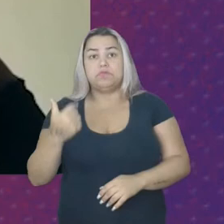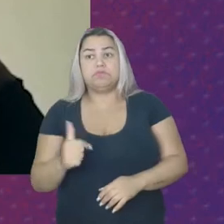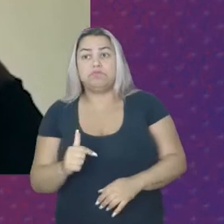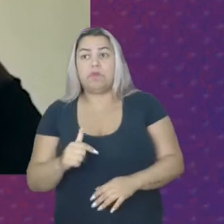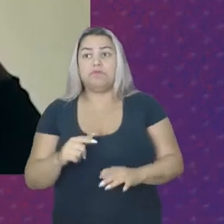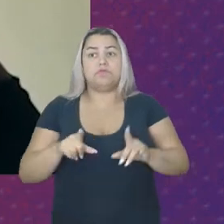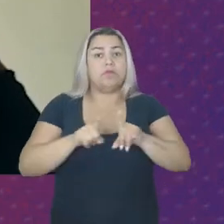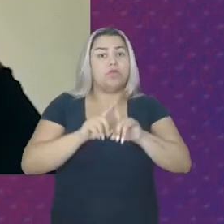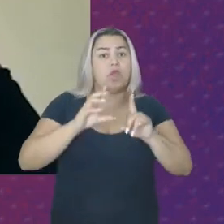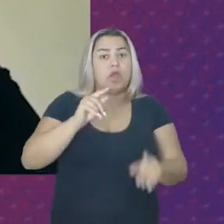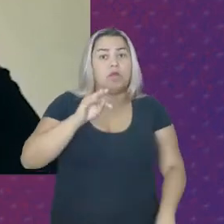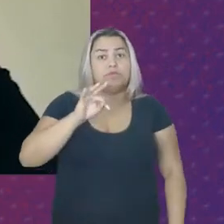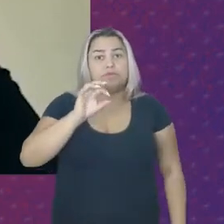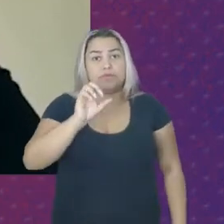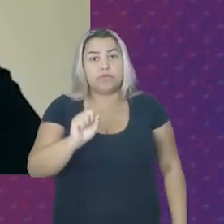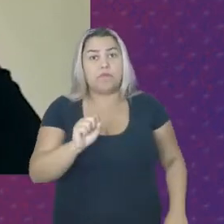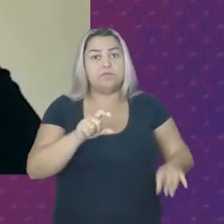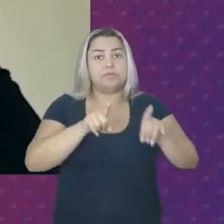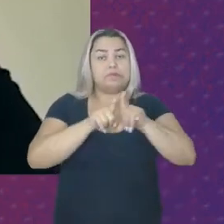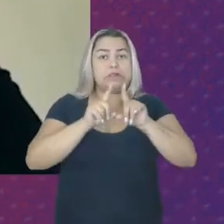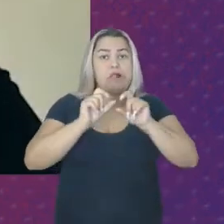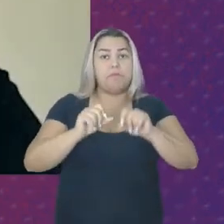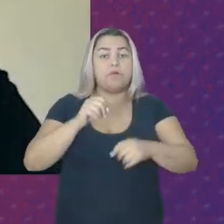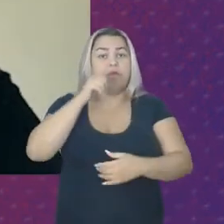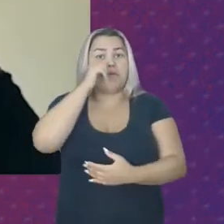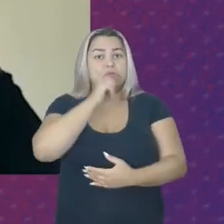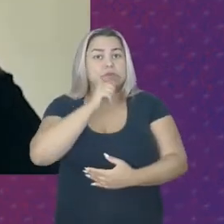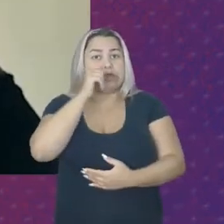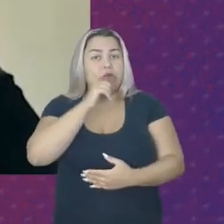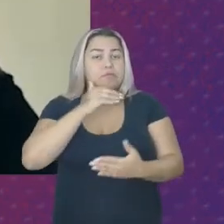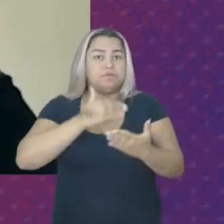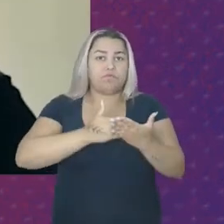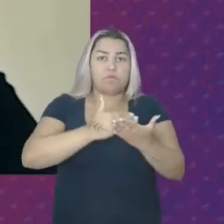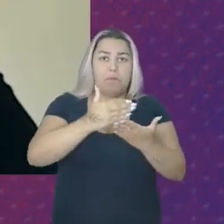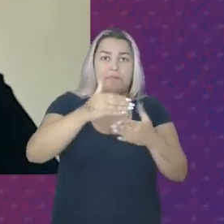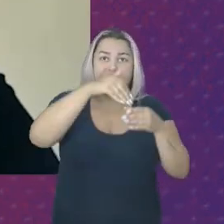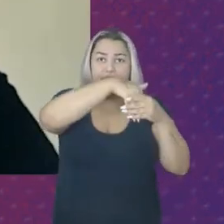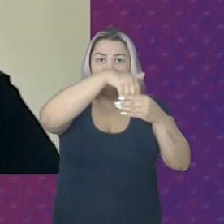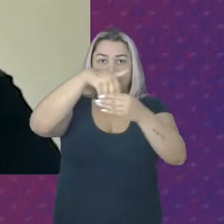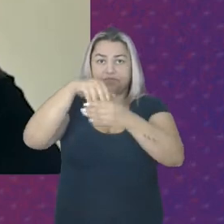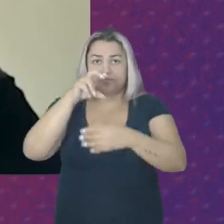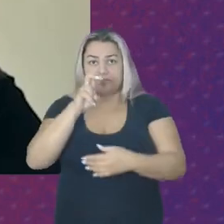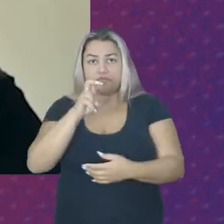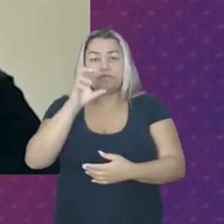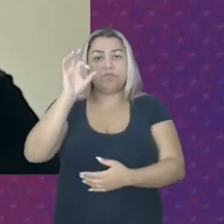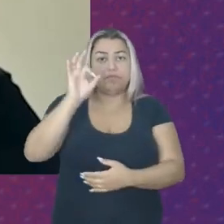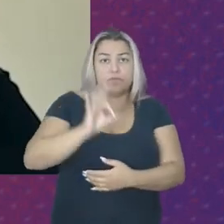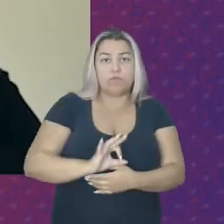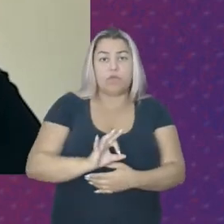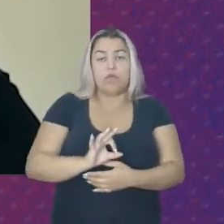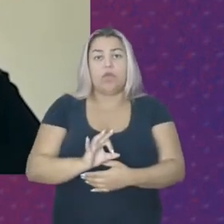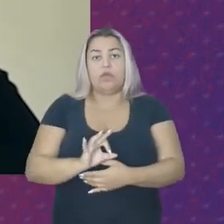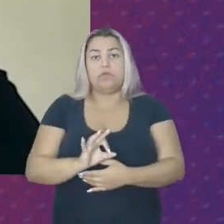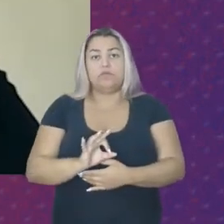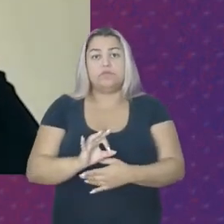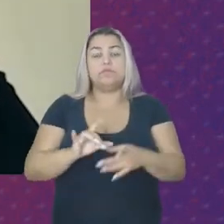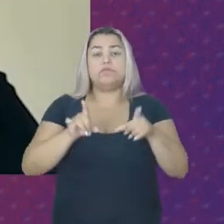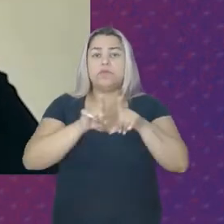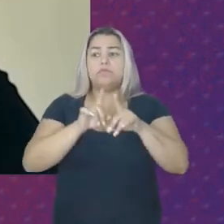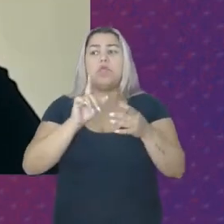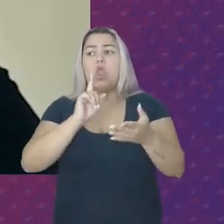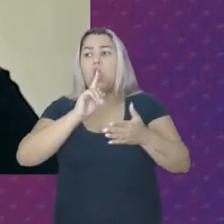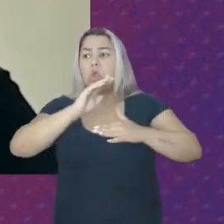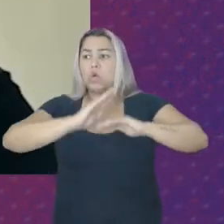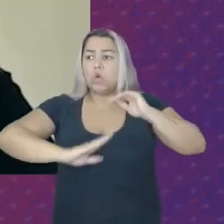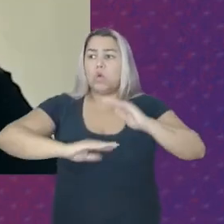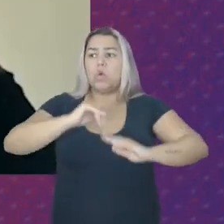às cotas de participação das mulheres durante as eleições, os 30%, tantos outros debates sobre o papel das